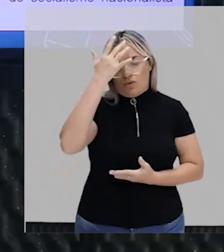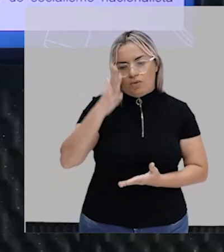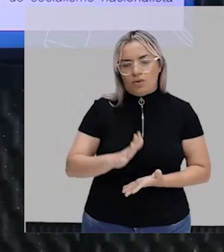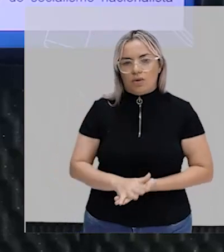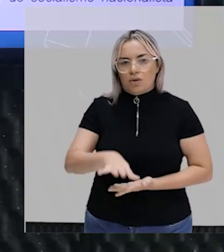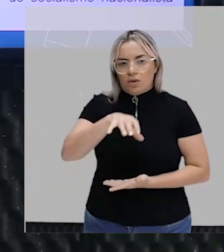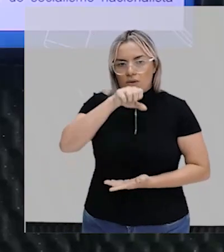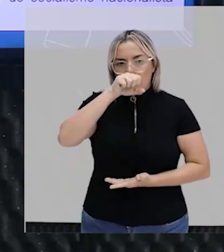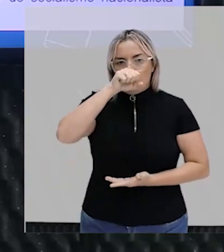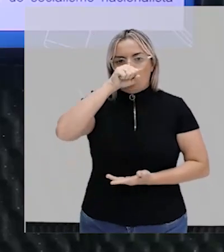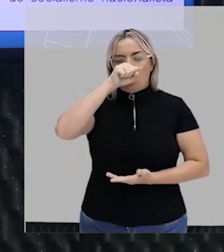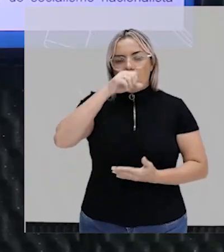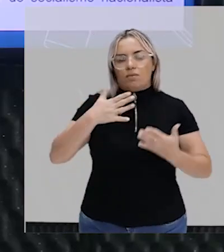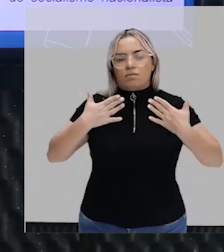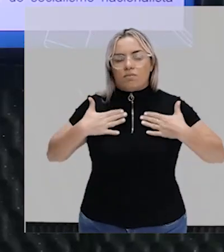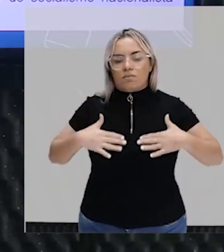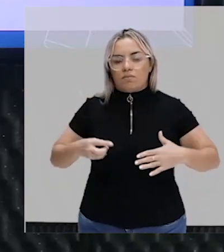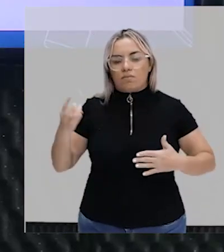Respira, ó.